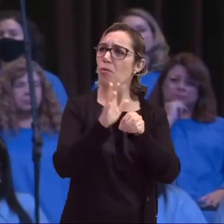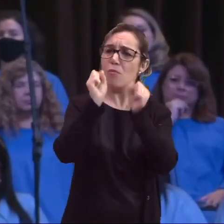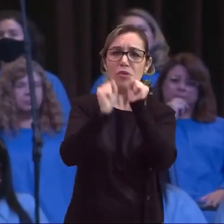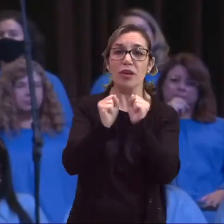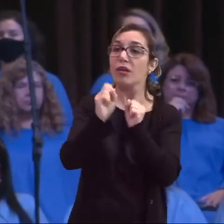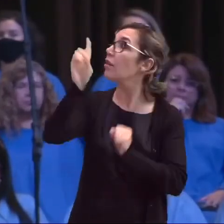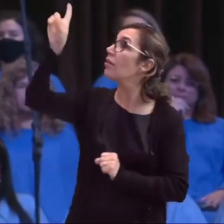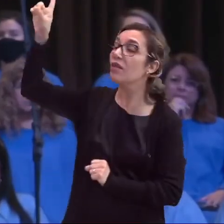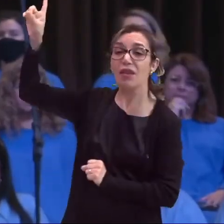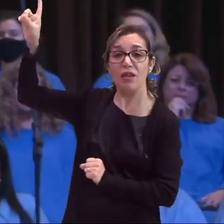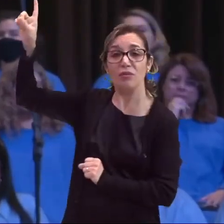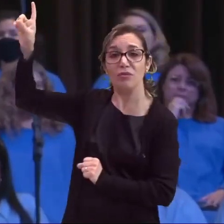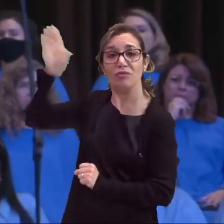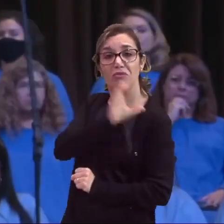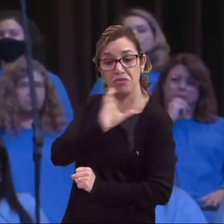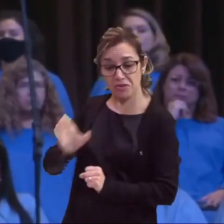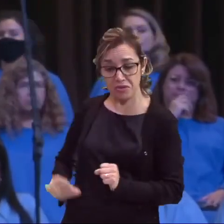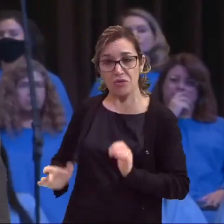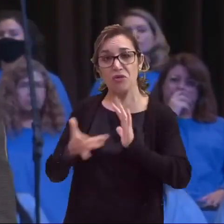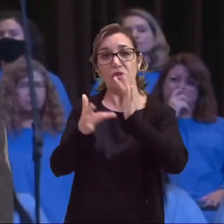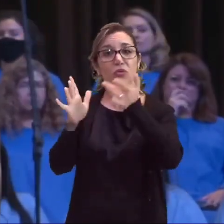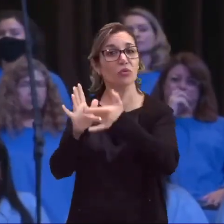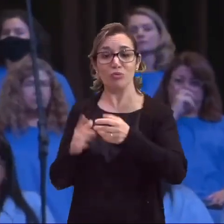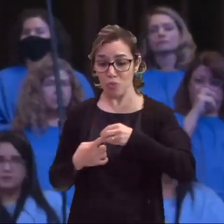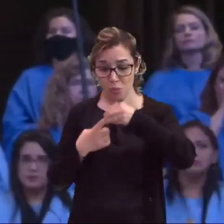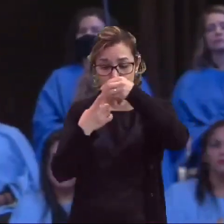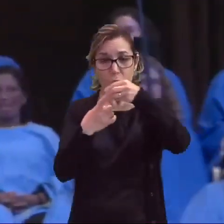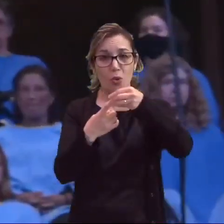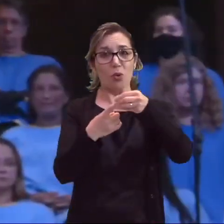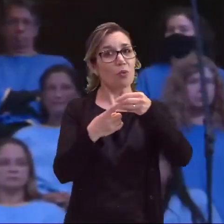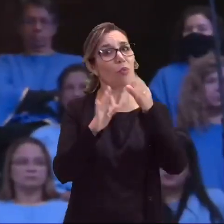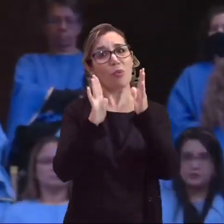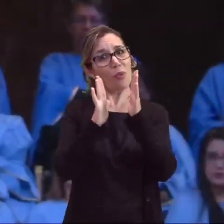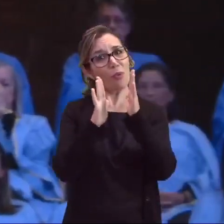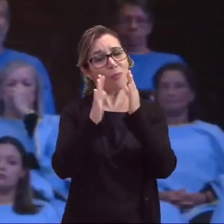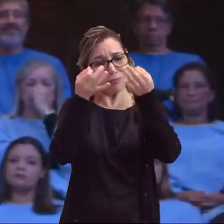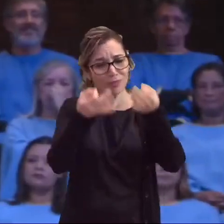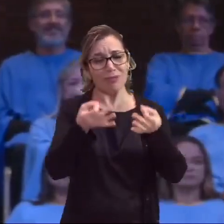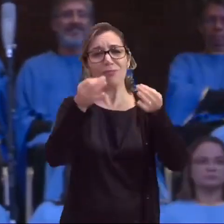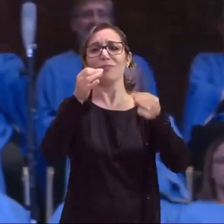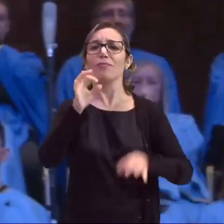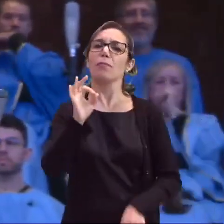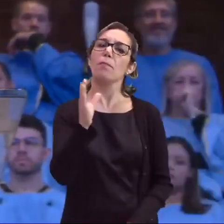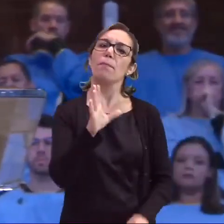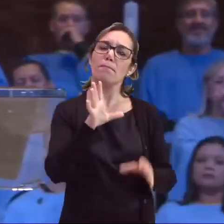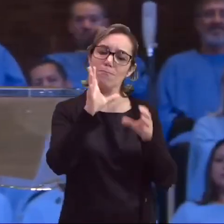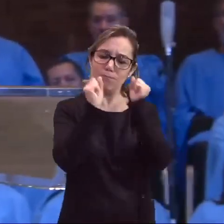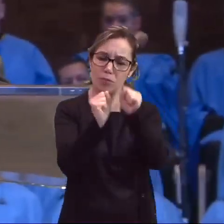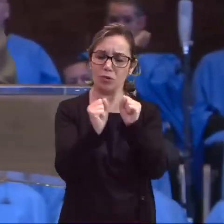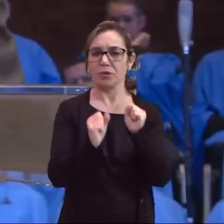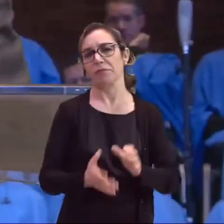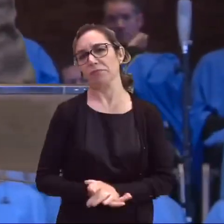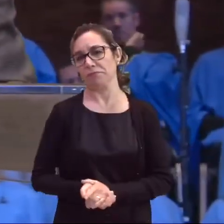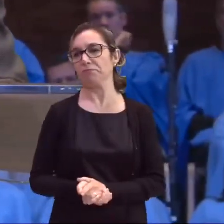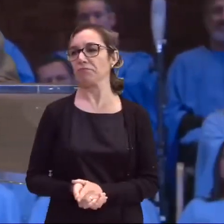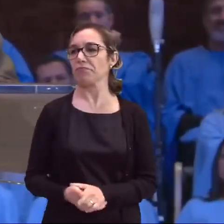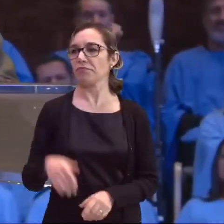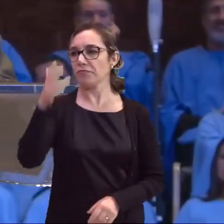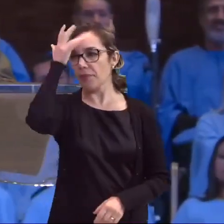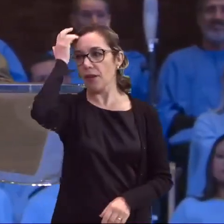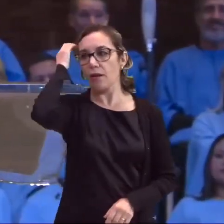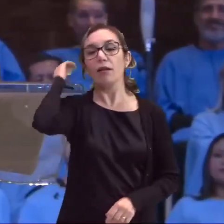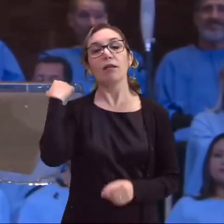palavras mas tá na nossa comunhão com o senhor e nesse contexto hoje